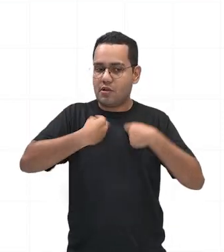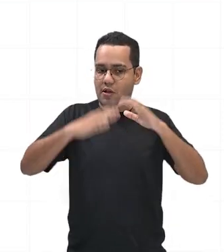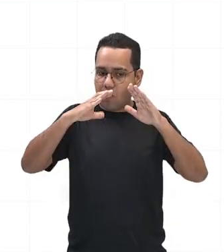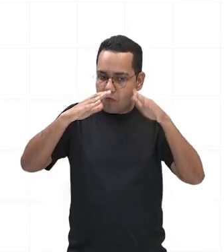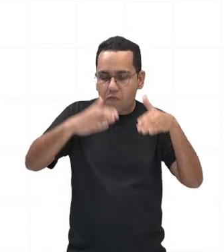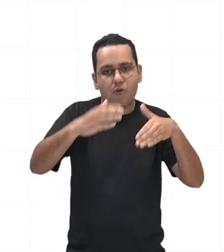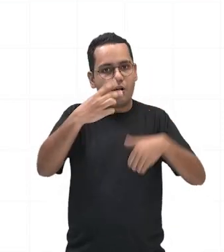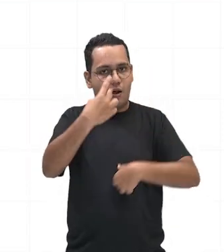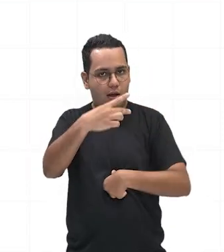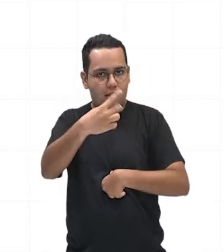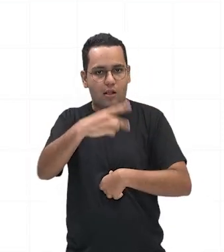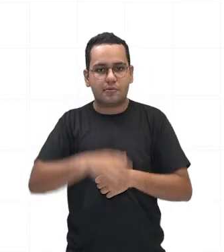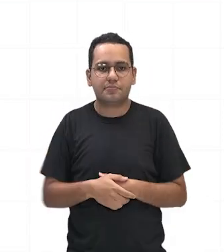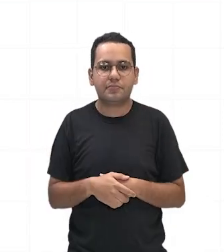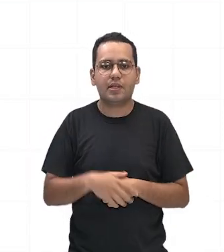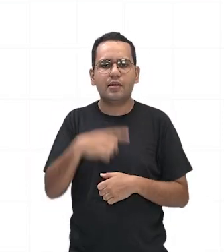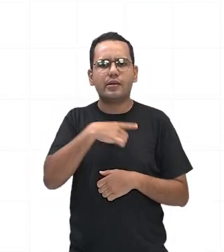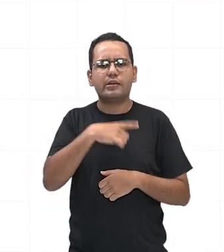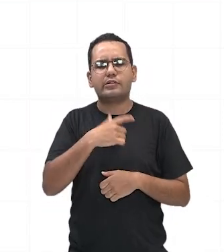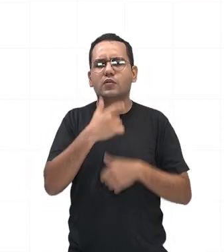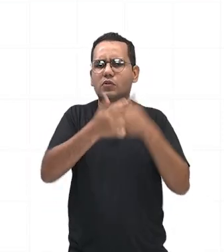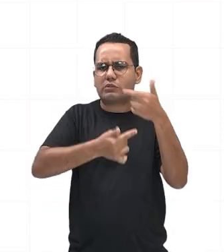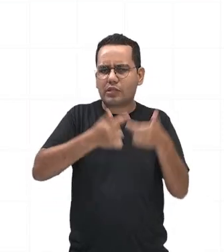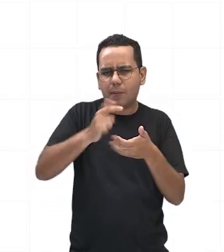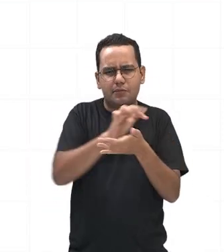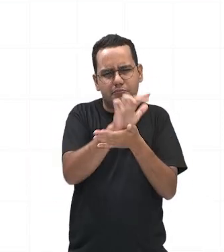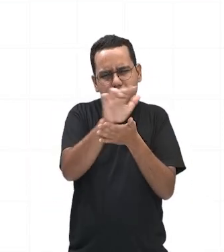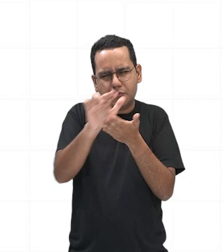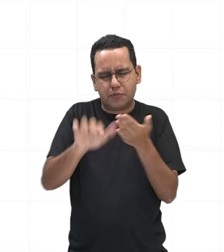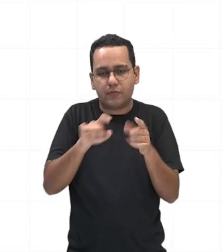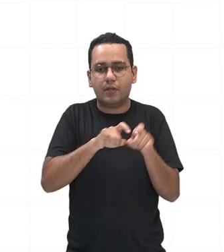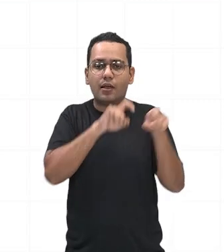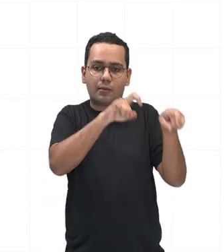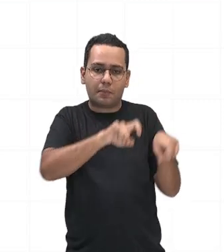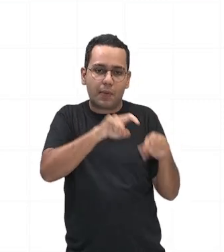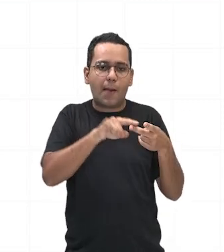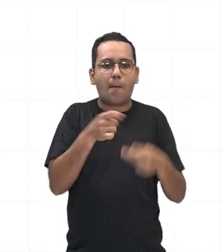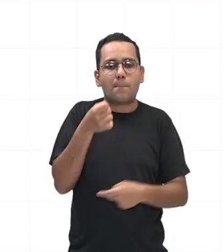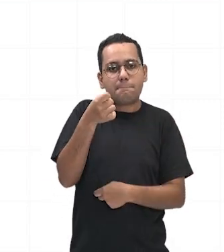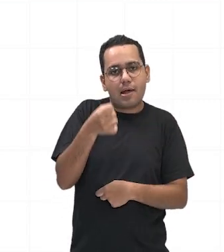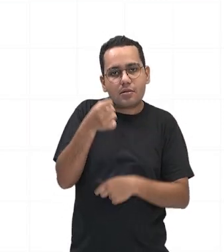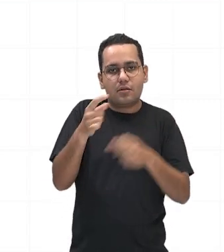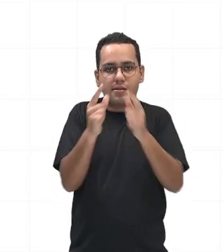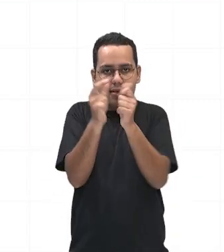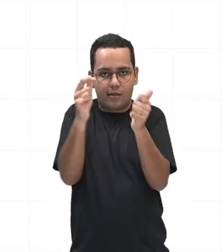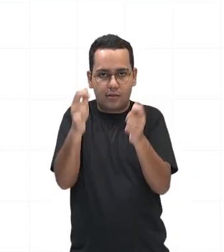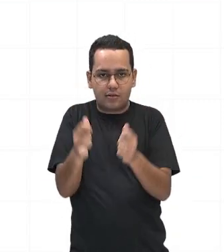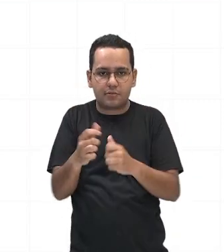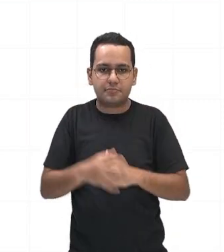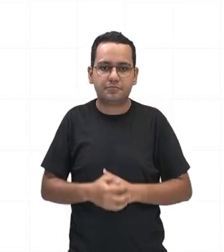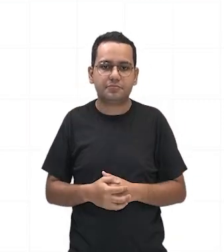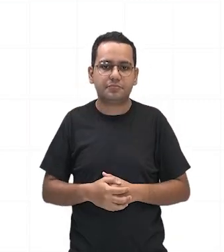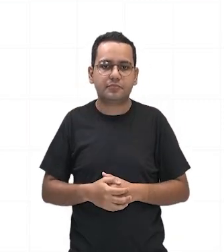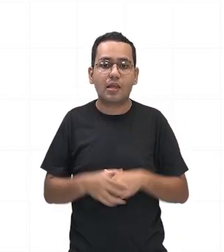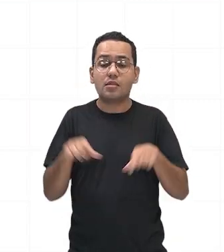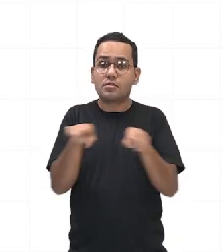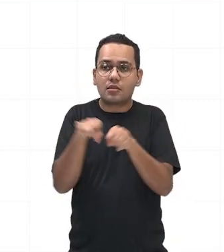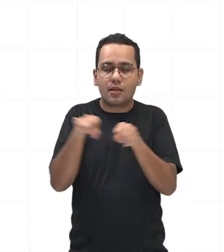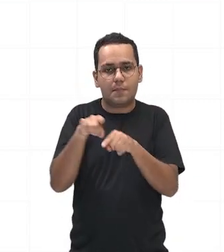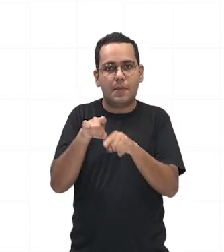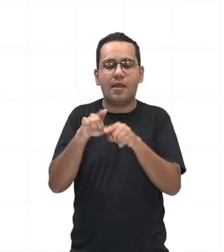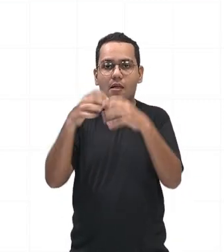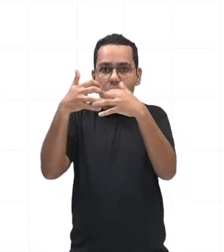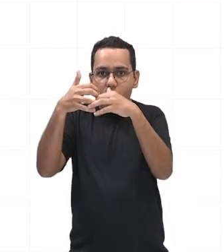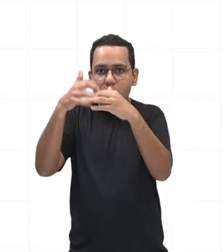à realização de atividades agrícolas, pastoris e artesanais, bem como o trabalho intelectual. O